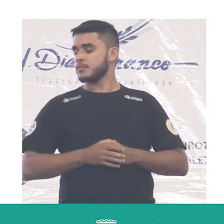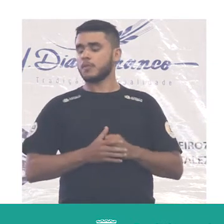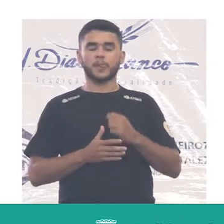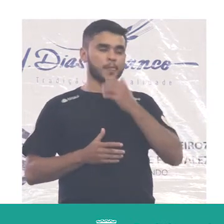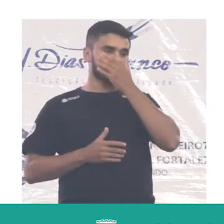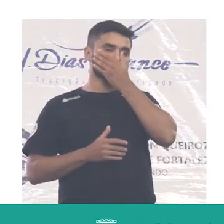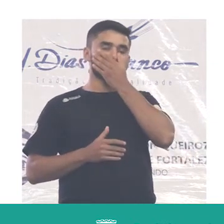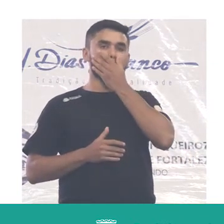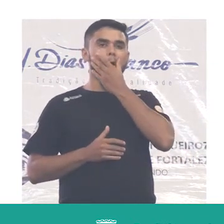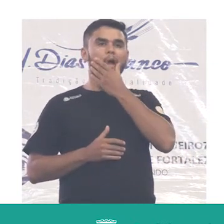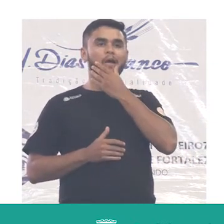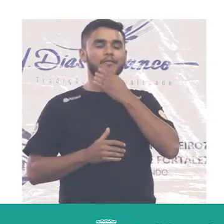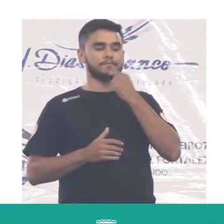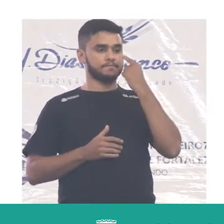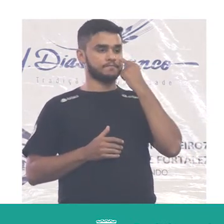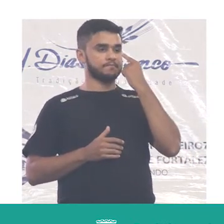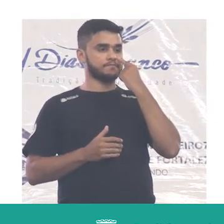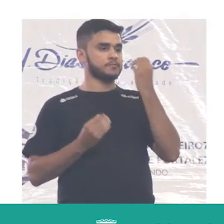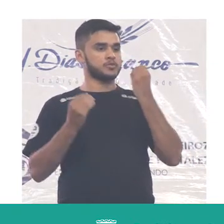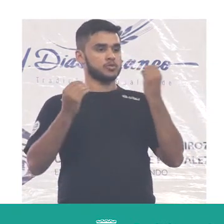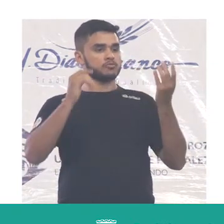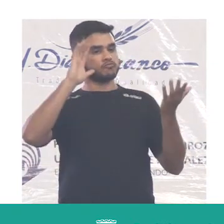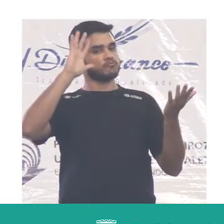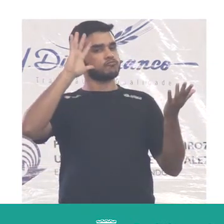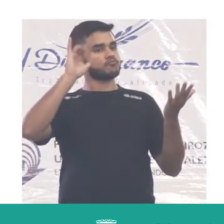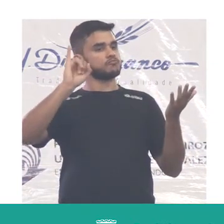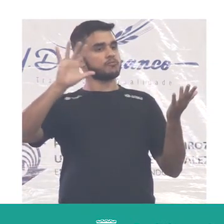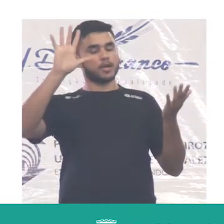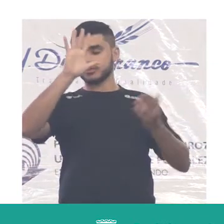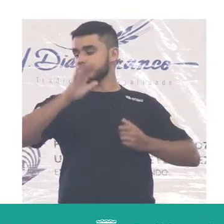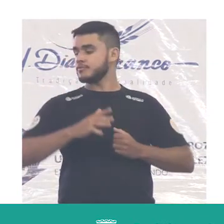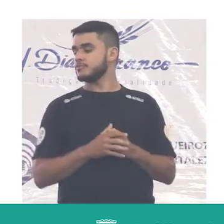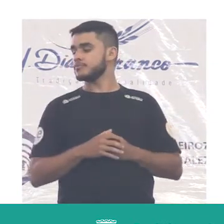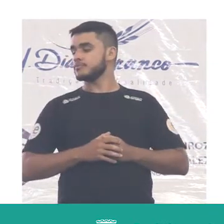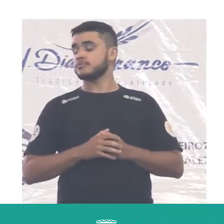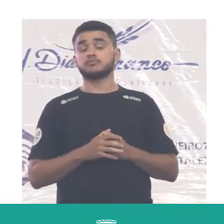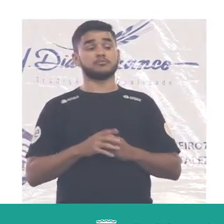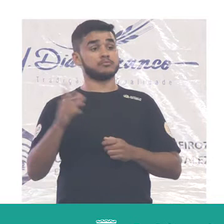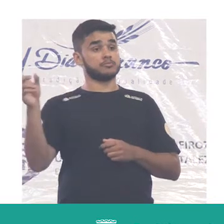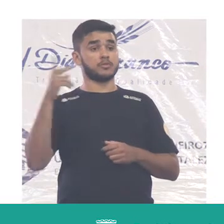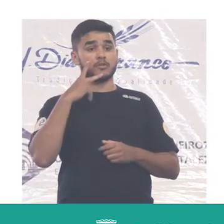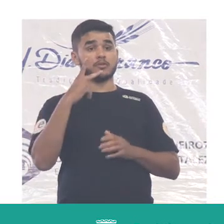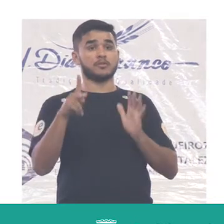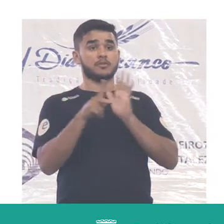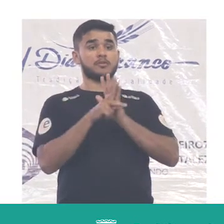Vamos tentar ver se ele consegue construir a figura. Está aí o paralelepípedo.